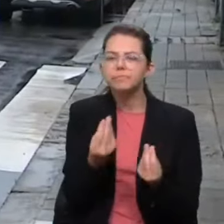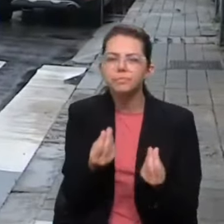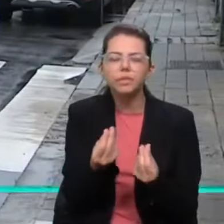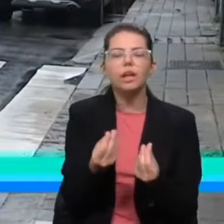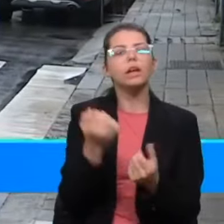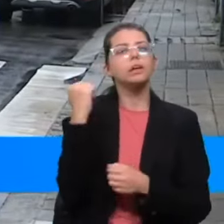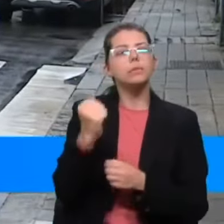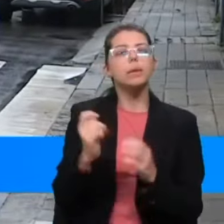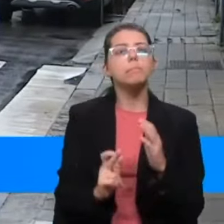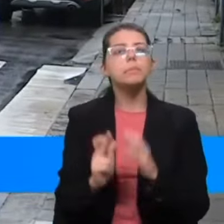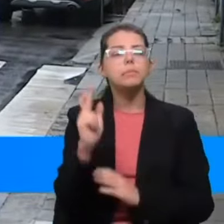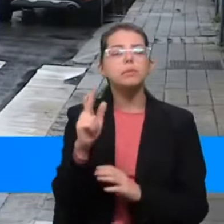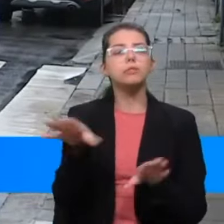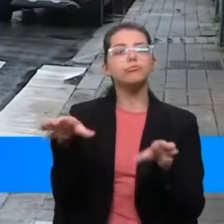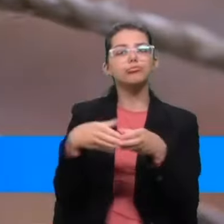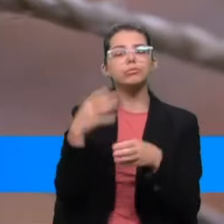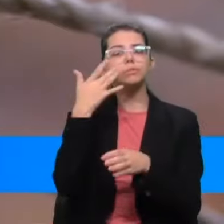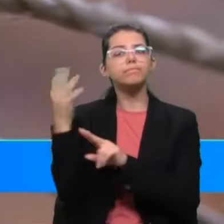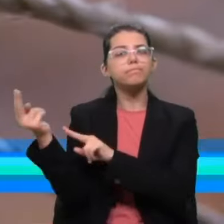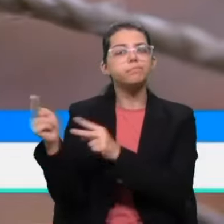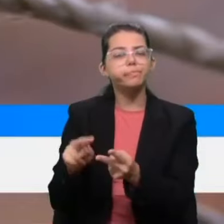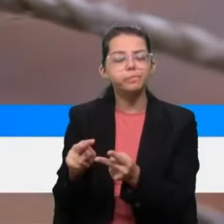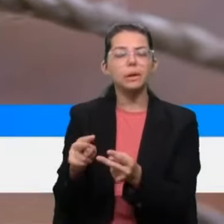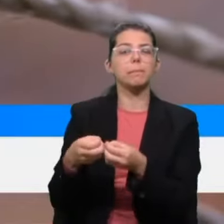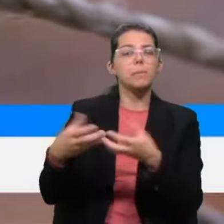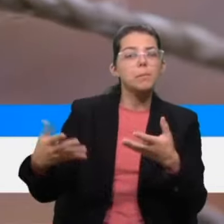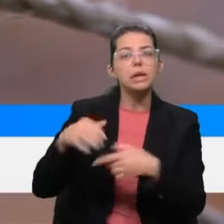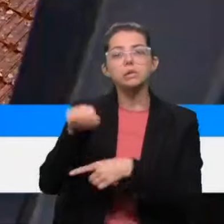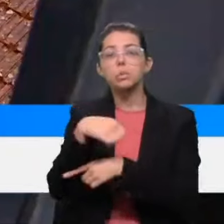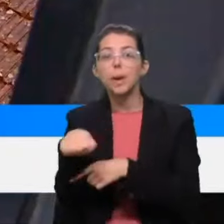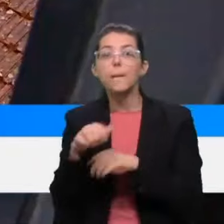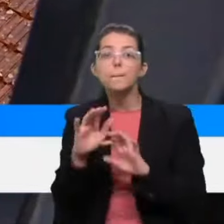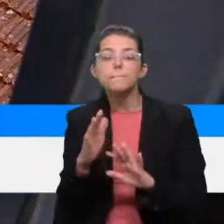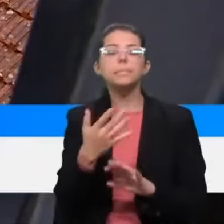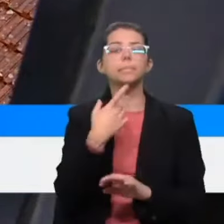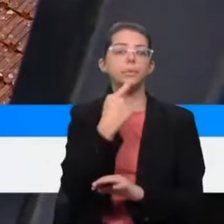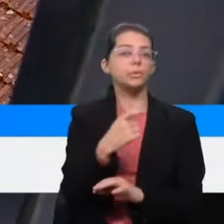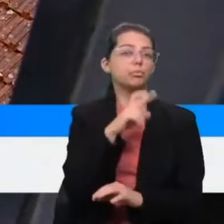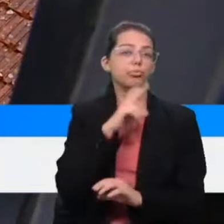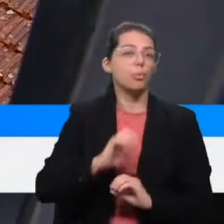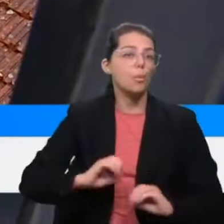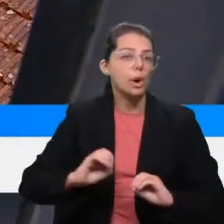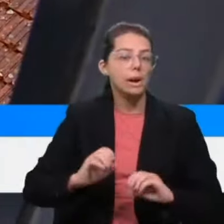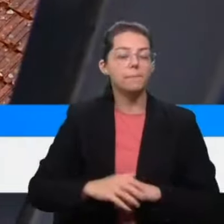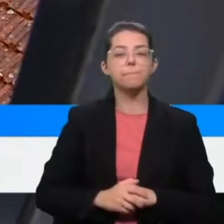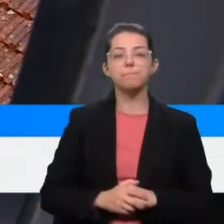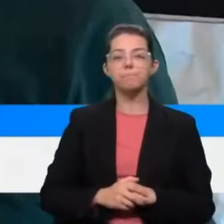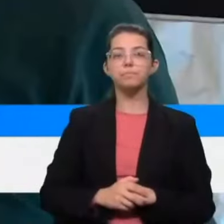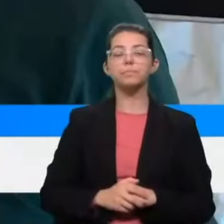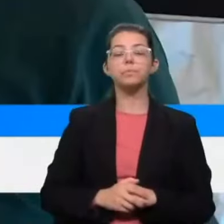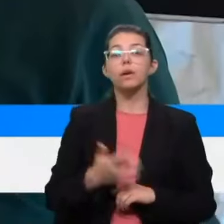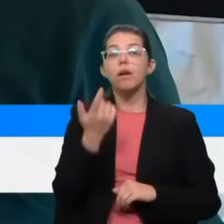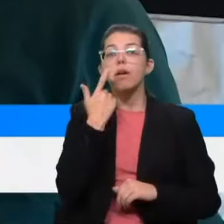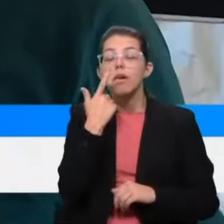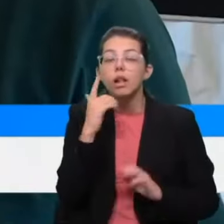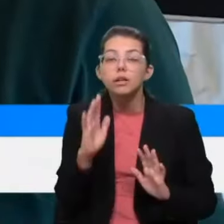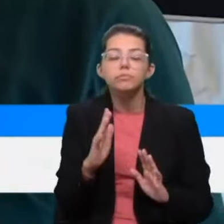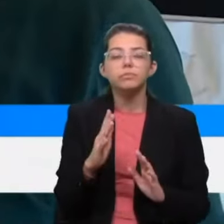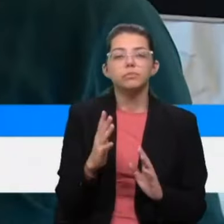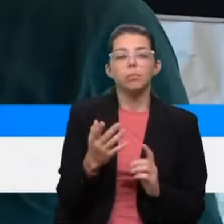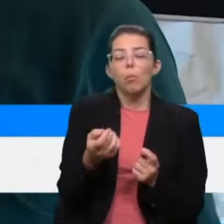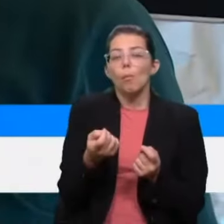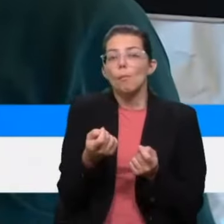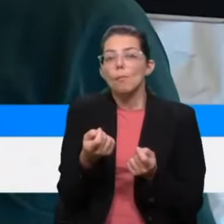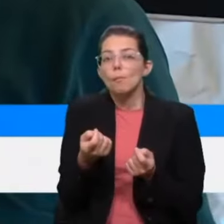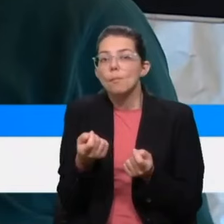aumentar junto da comunidade Imigrante mas essa pergunta ficou em aberto há a ver será algo residual e que